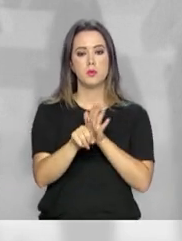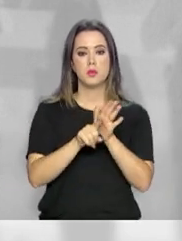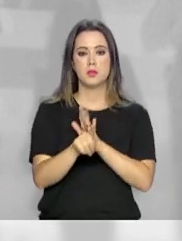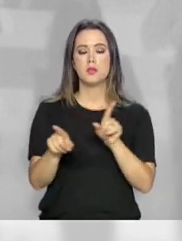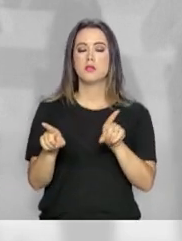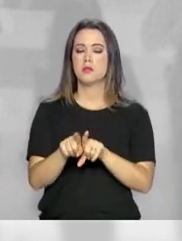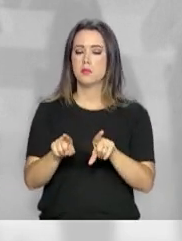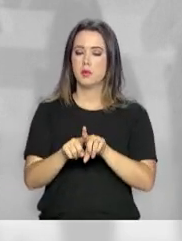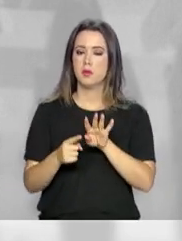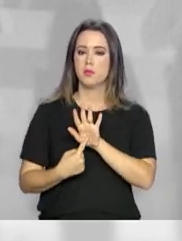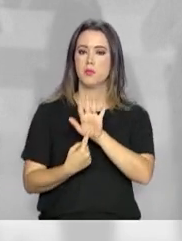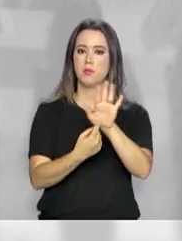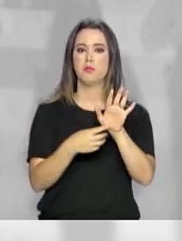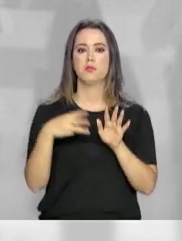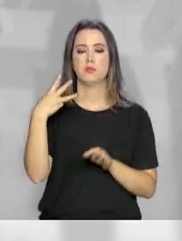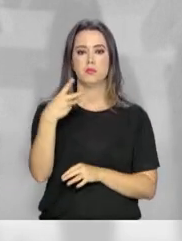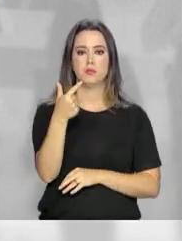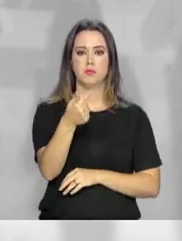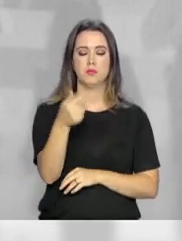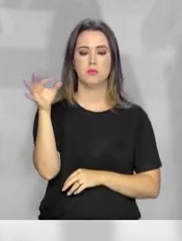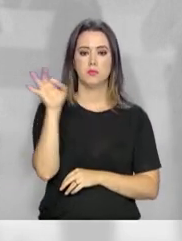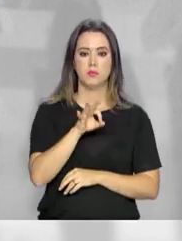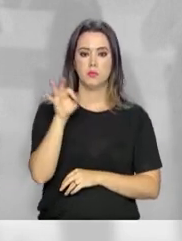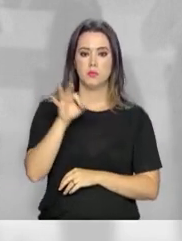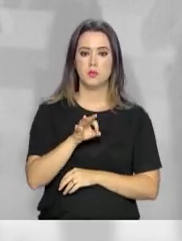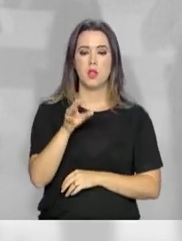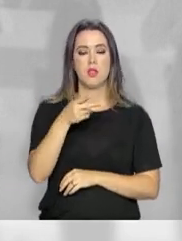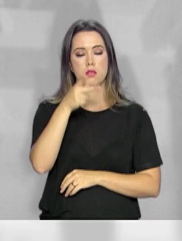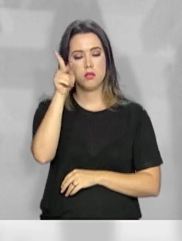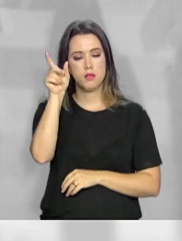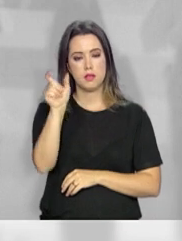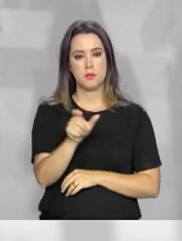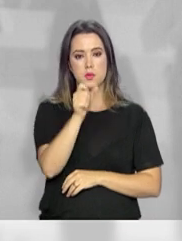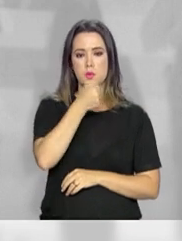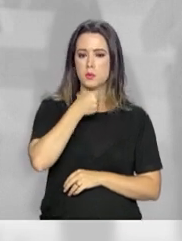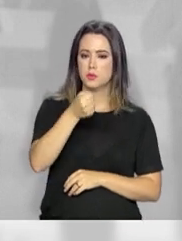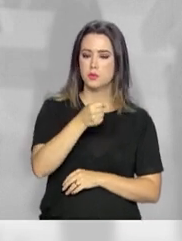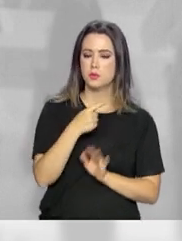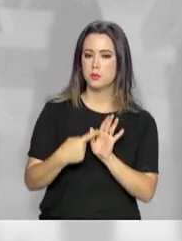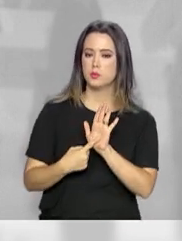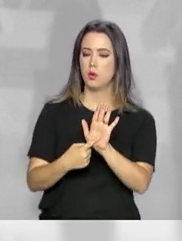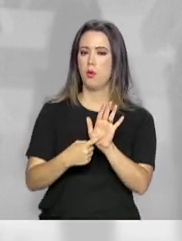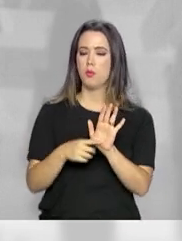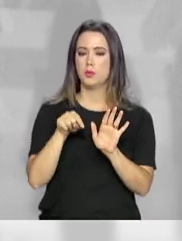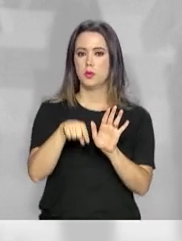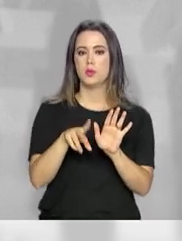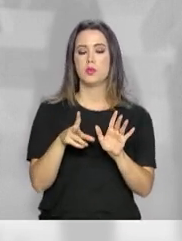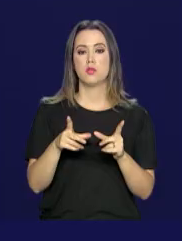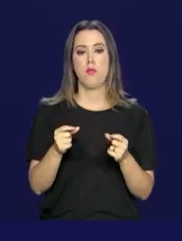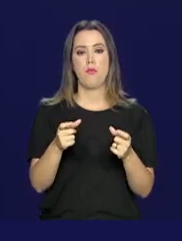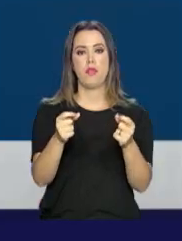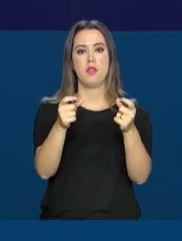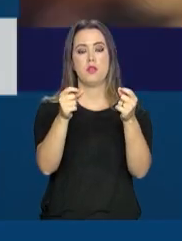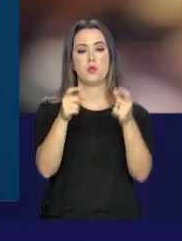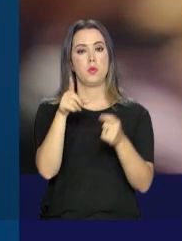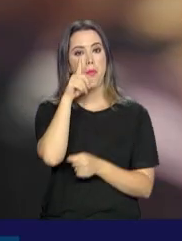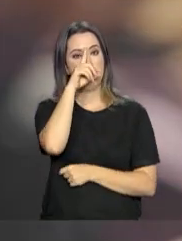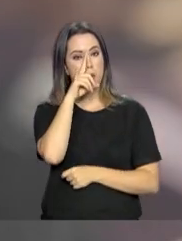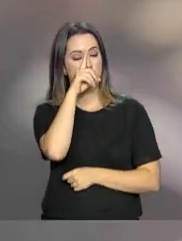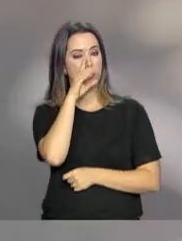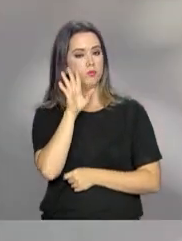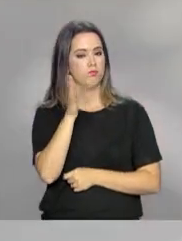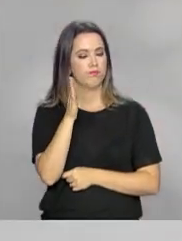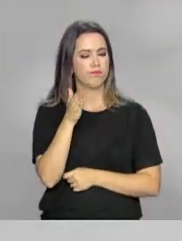mostra ainda que 37% dos entrevistados apresentam o vírus de alto risco. Por ano,